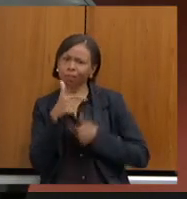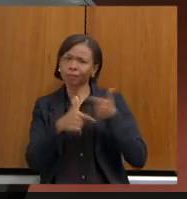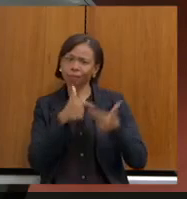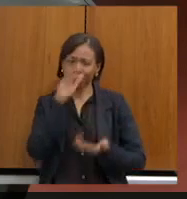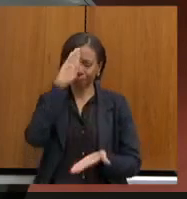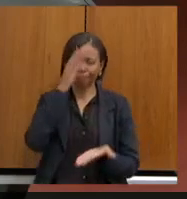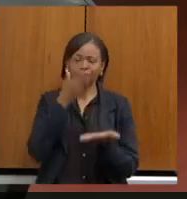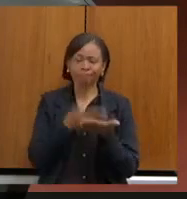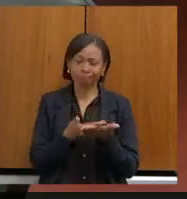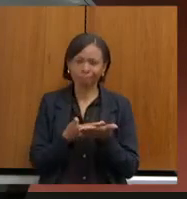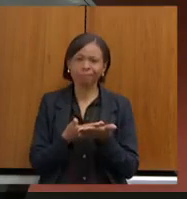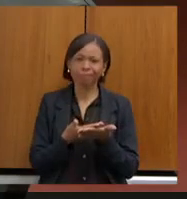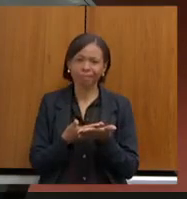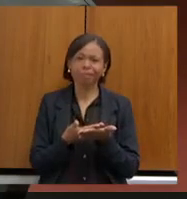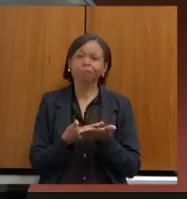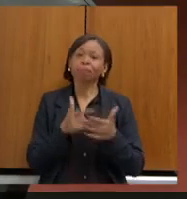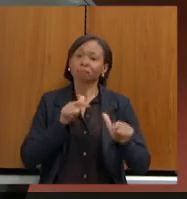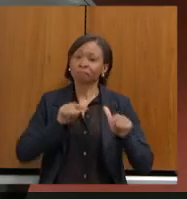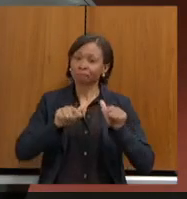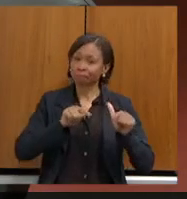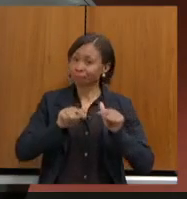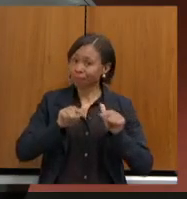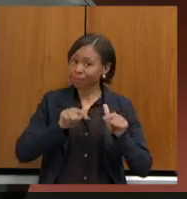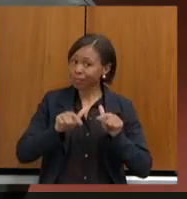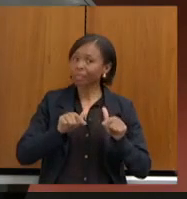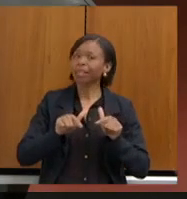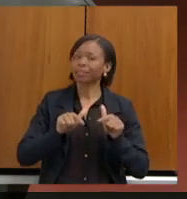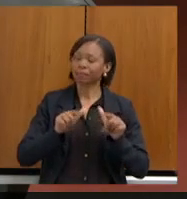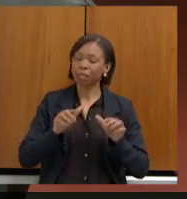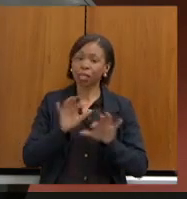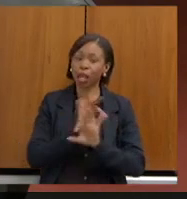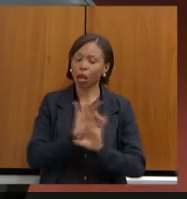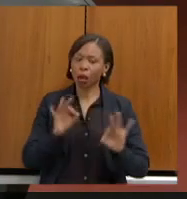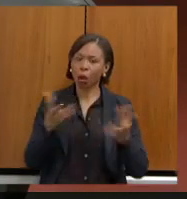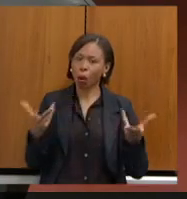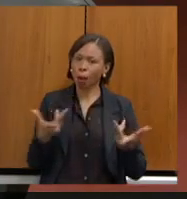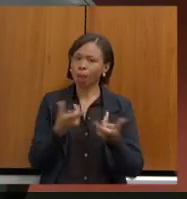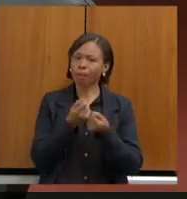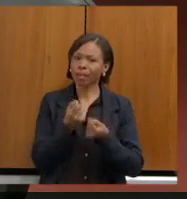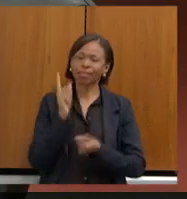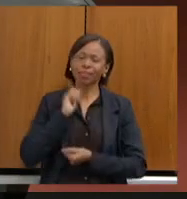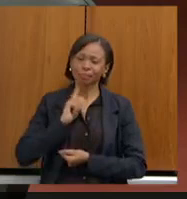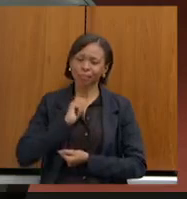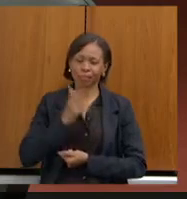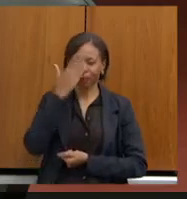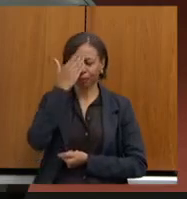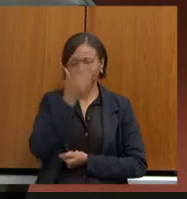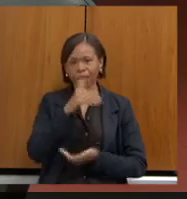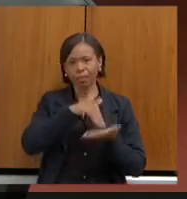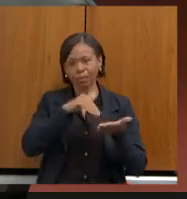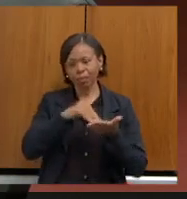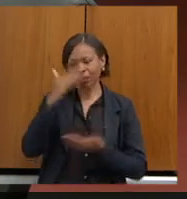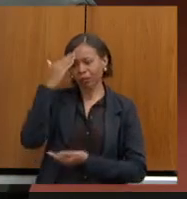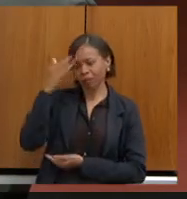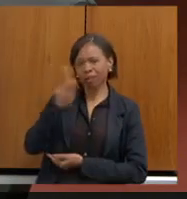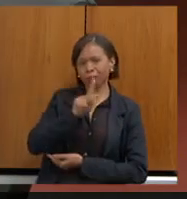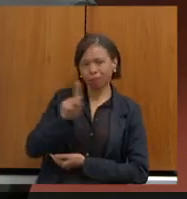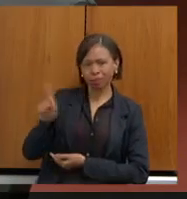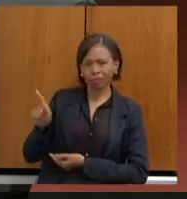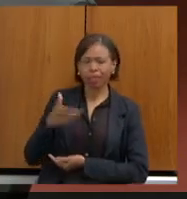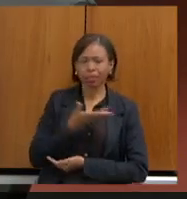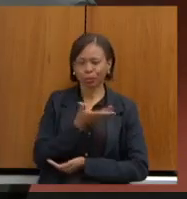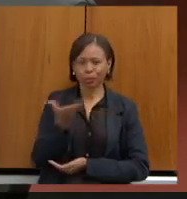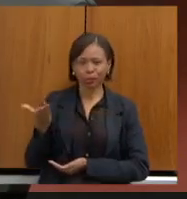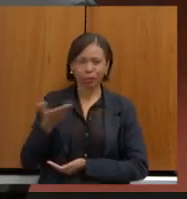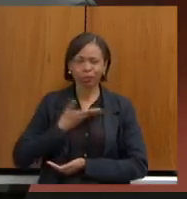acreditamos que ele vai ser realmente aplicado no nosso estado de Minas Gerais obrigado a secretária Obrigado presidente dos